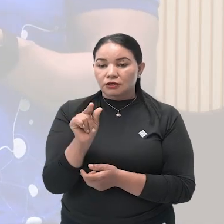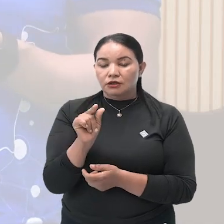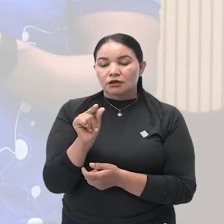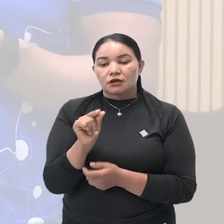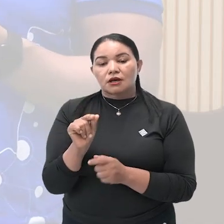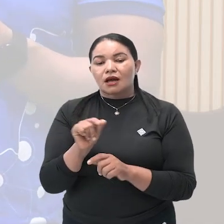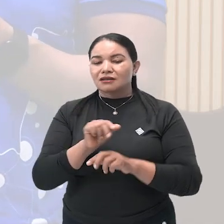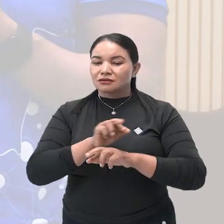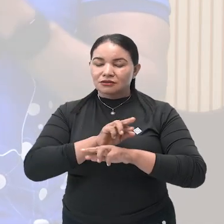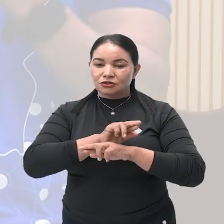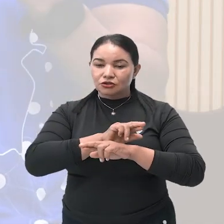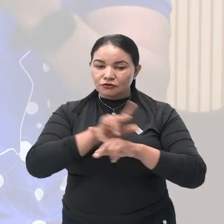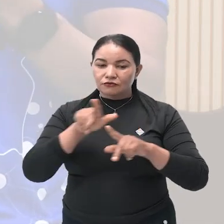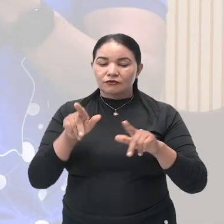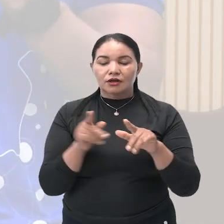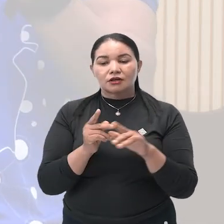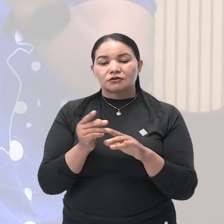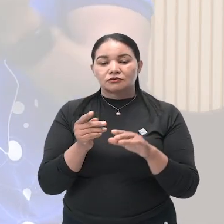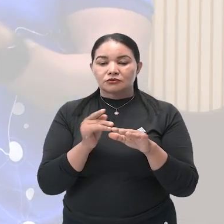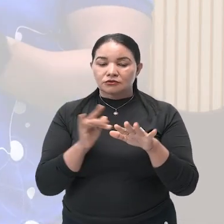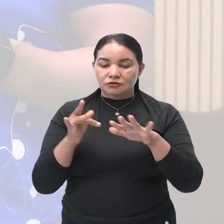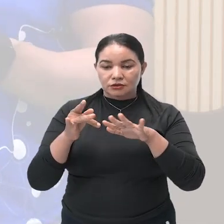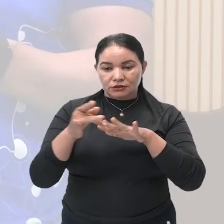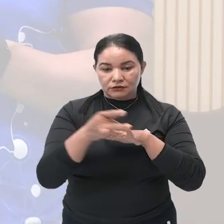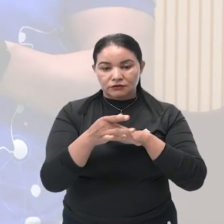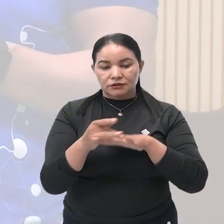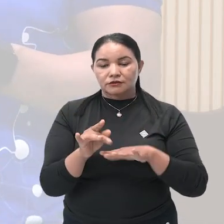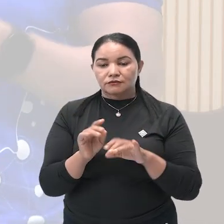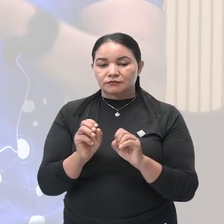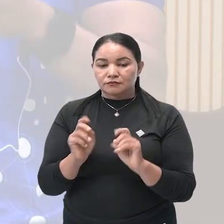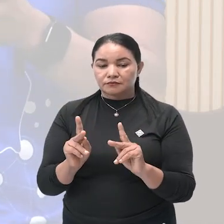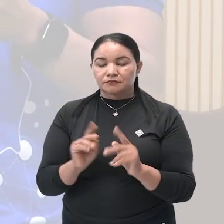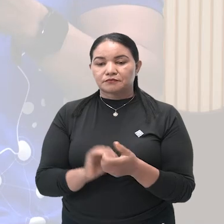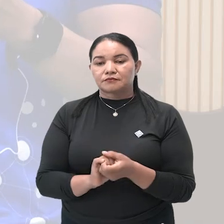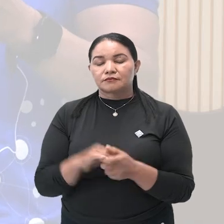outras redes sociais, por assim dizer, tá bom?